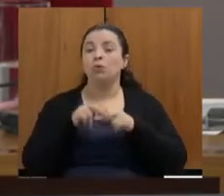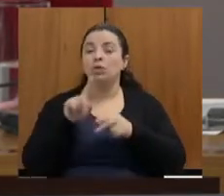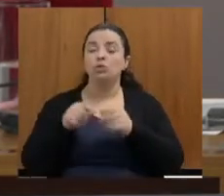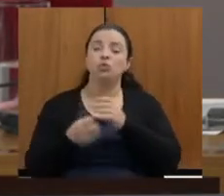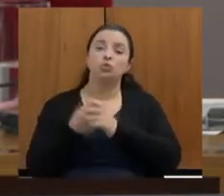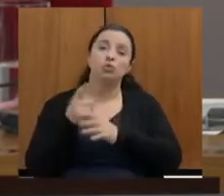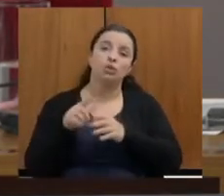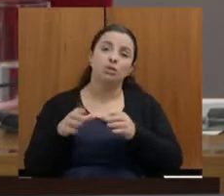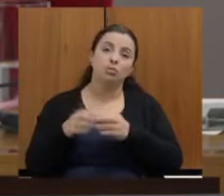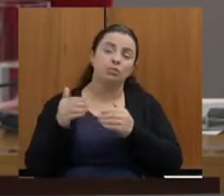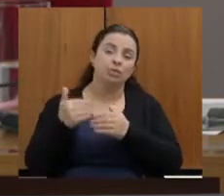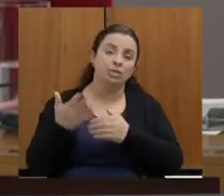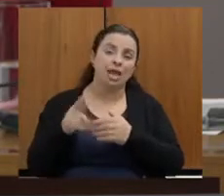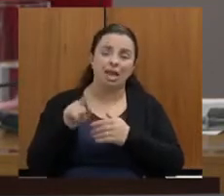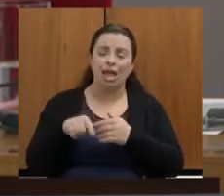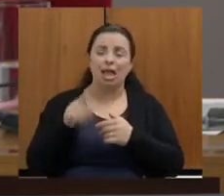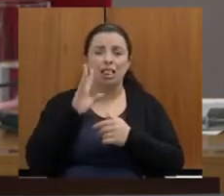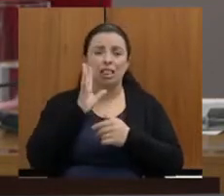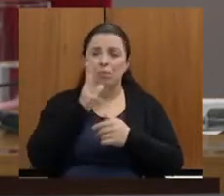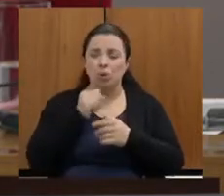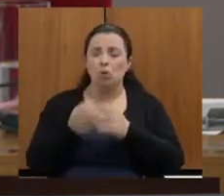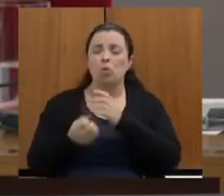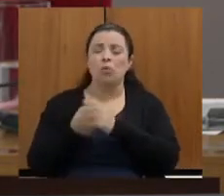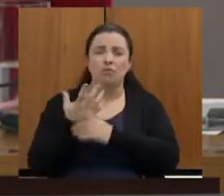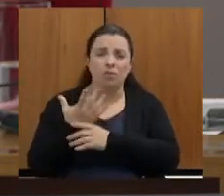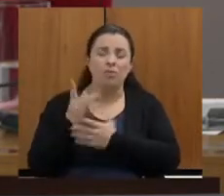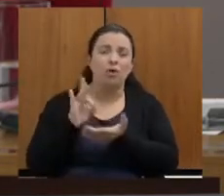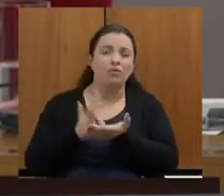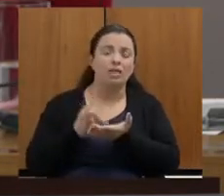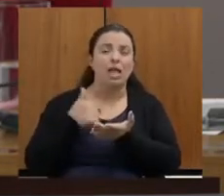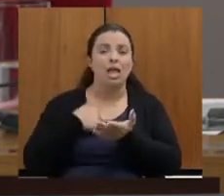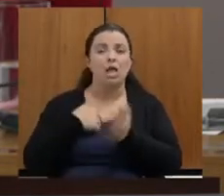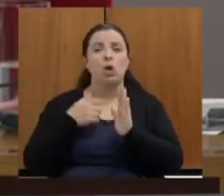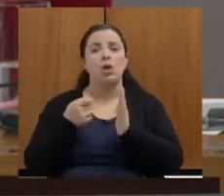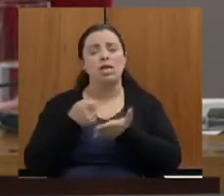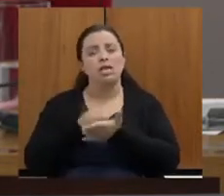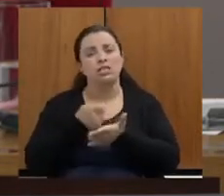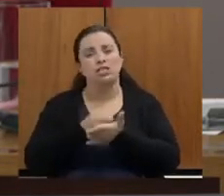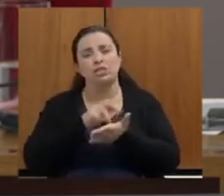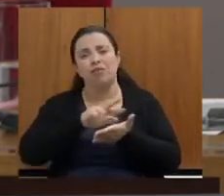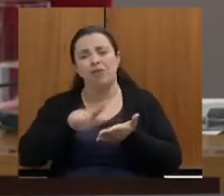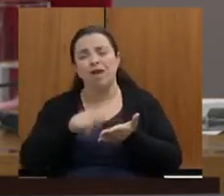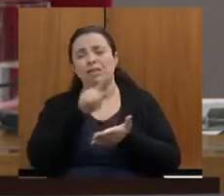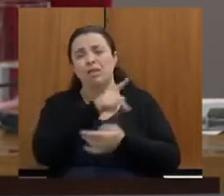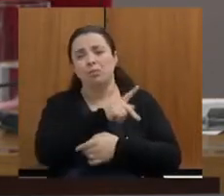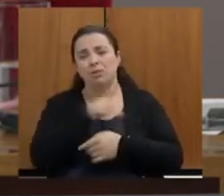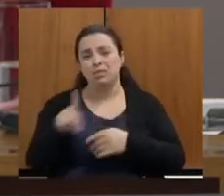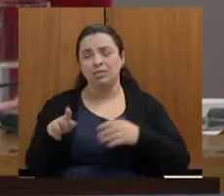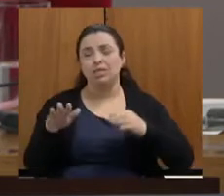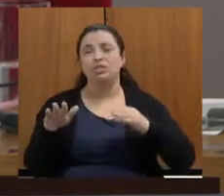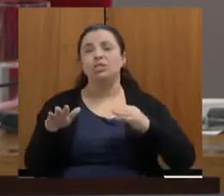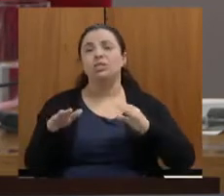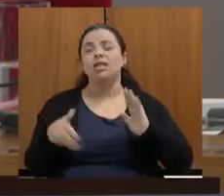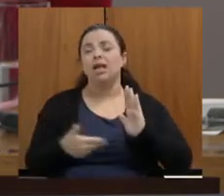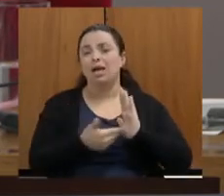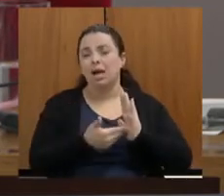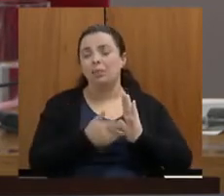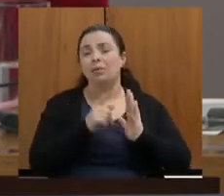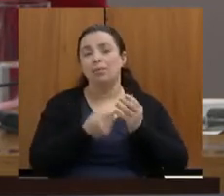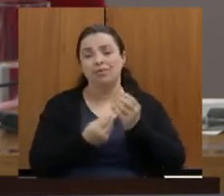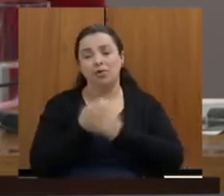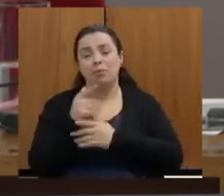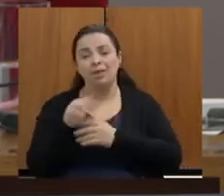ser formada foi uma luta eu fiz muitas exigências ao presidente da Câmara que formasse a comissão externa e